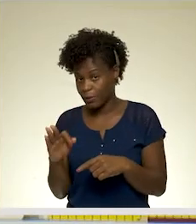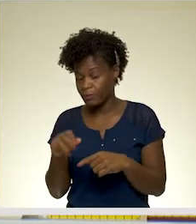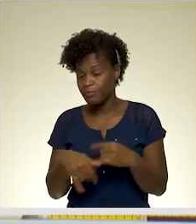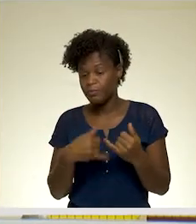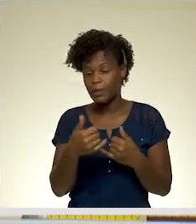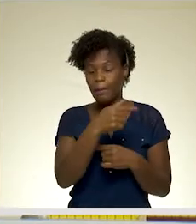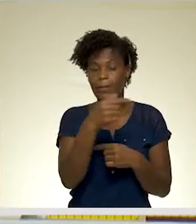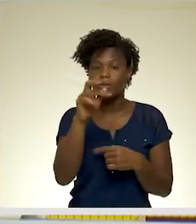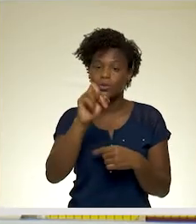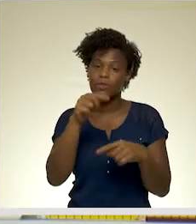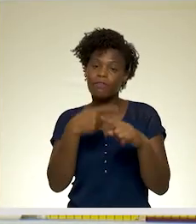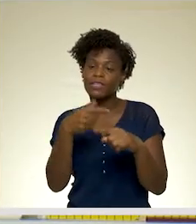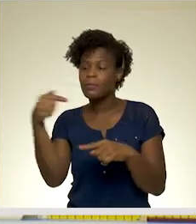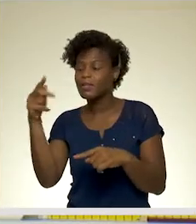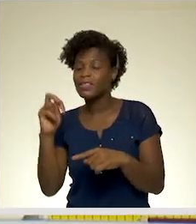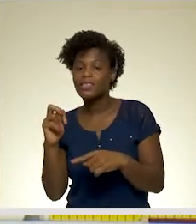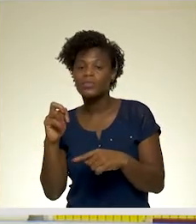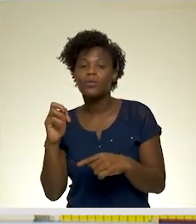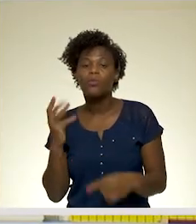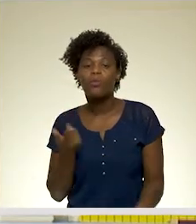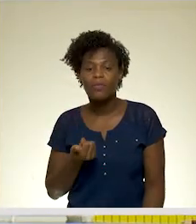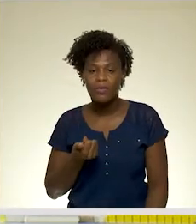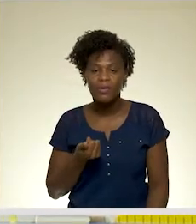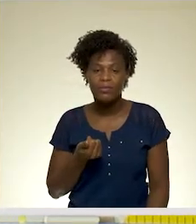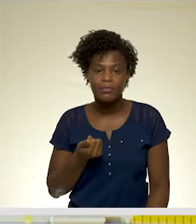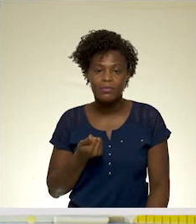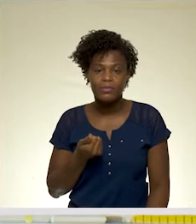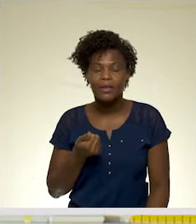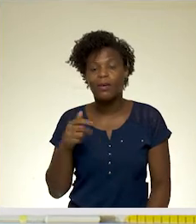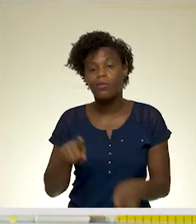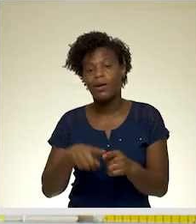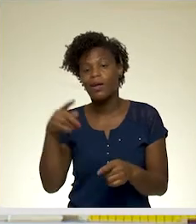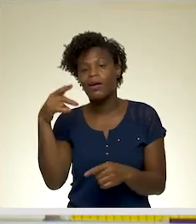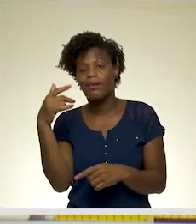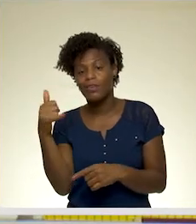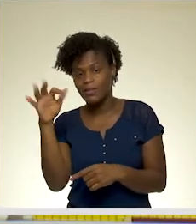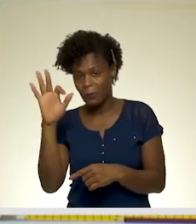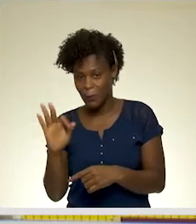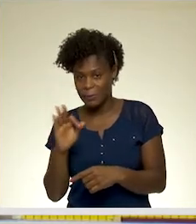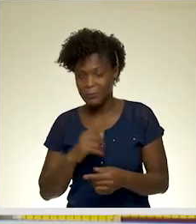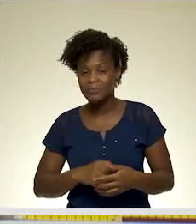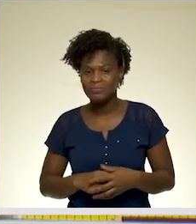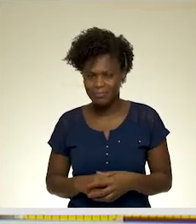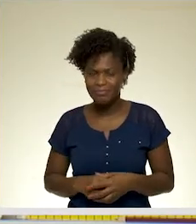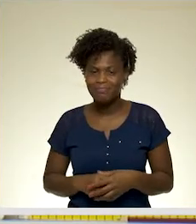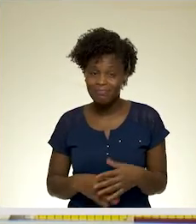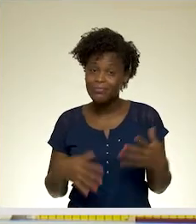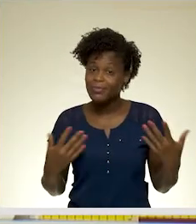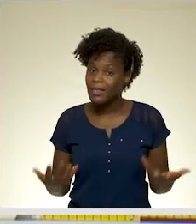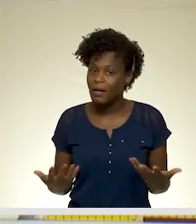24. Menos 8 vezes 3 dá 24. Agora, será